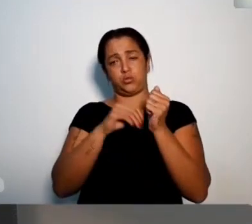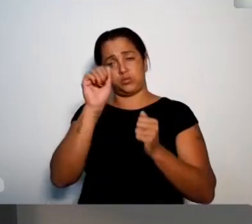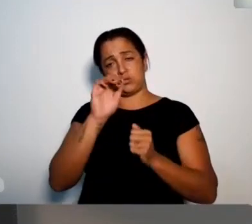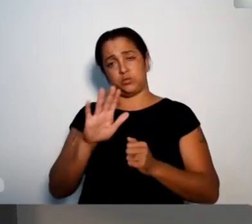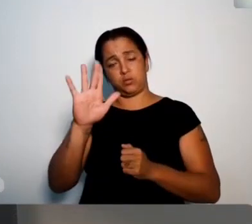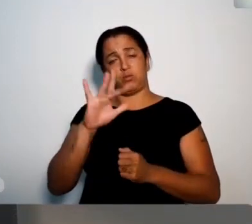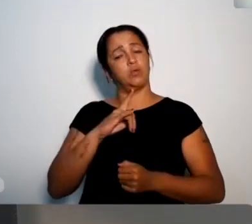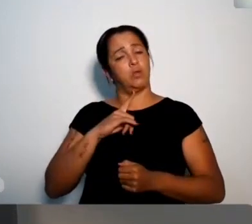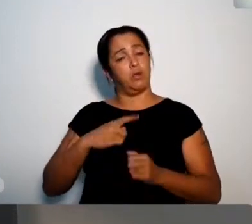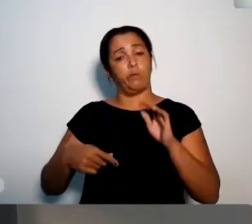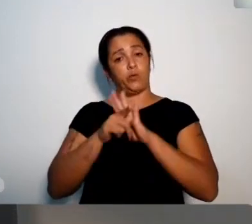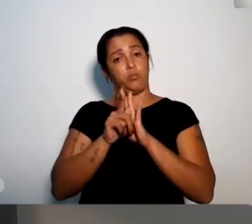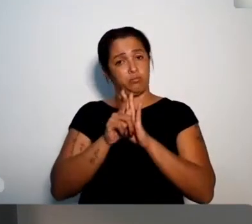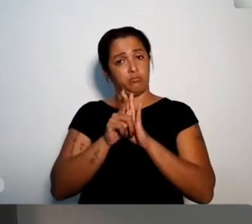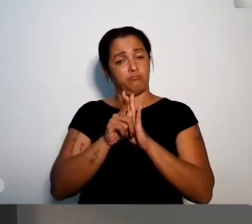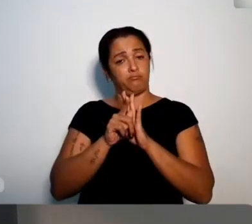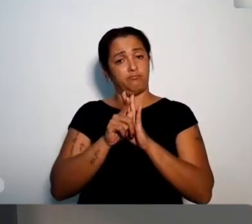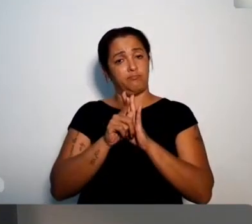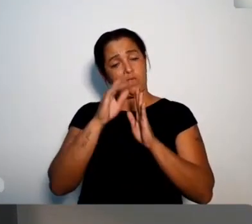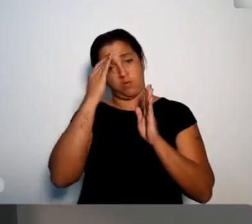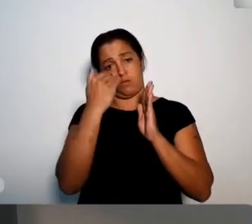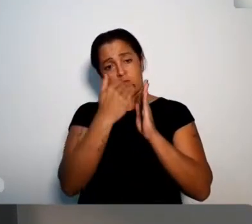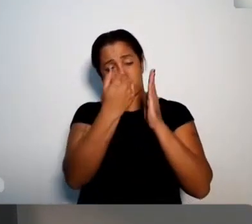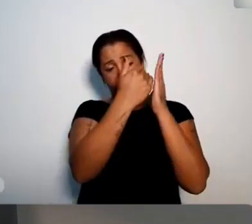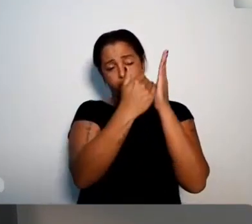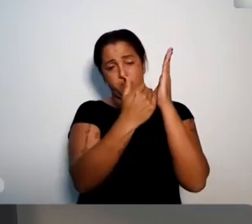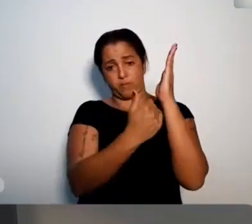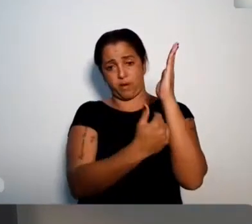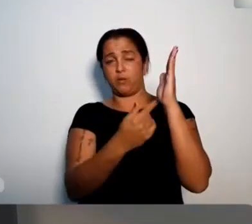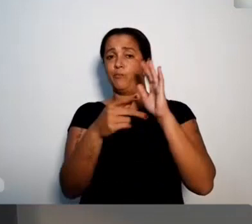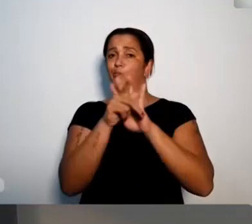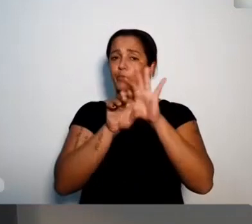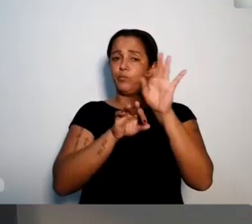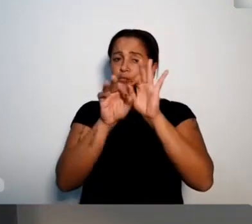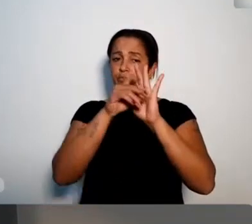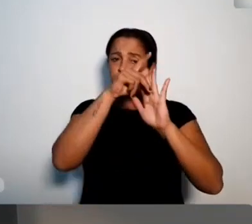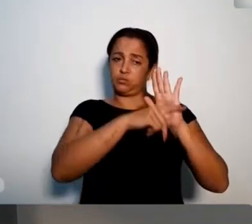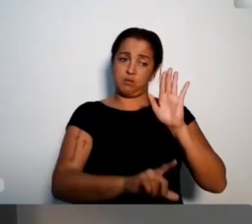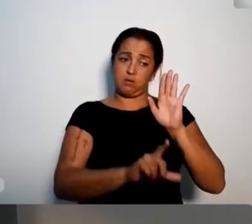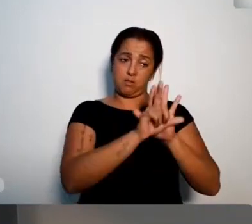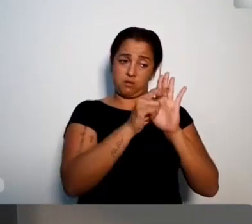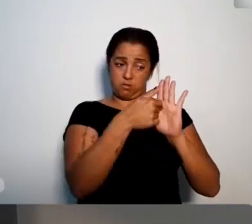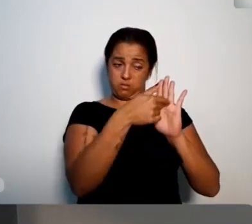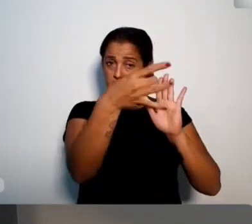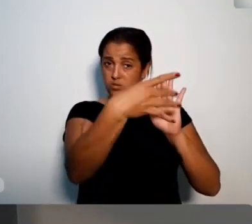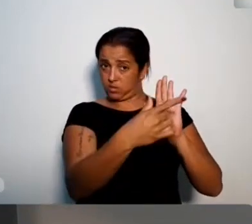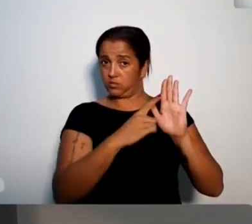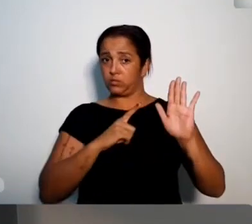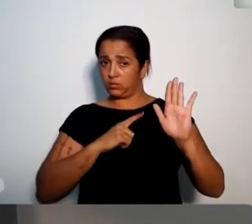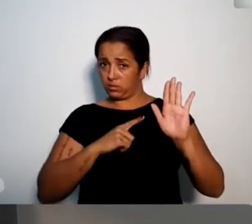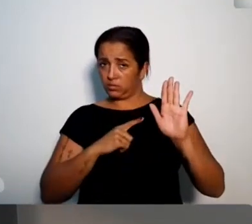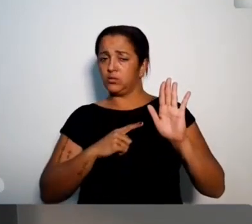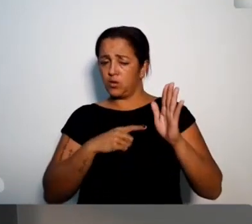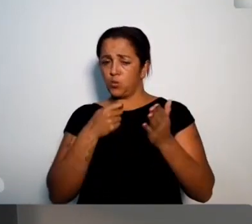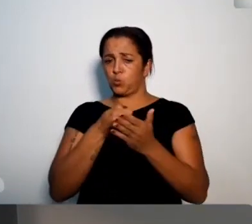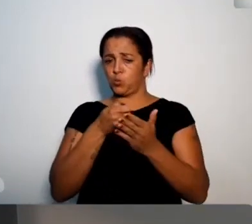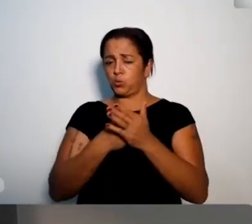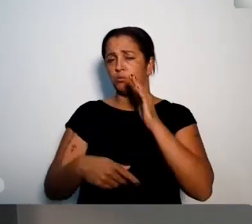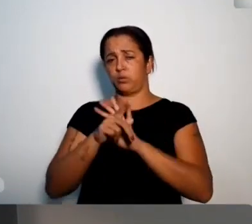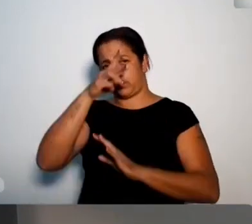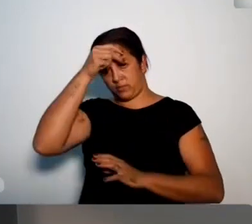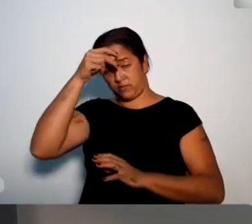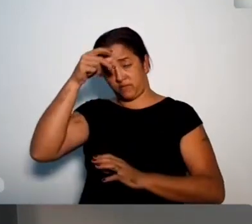conduta, né, que está sendo prevista nesse projeto de lei, já é cobrada de fato pela Prefeitura, então não vai existir